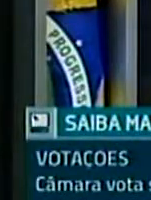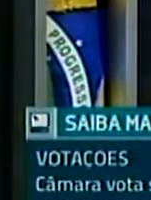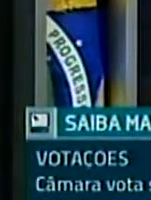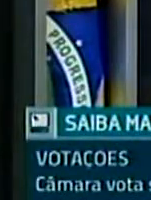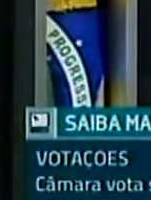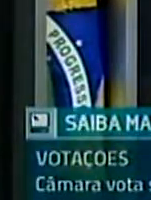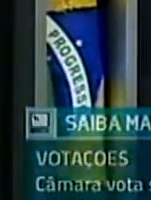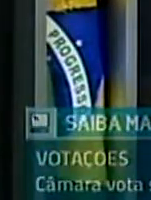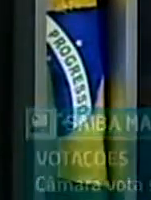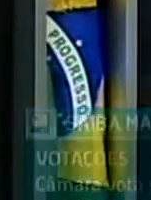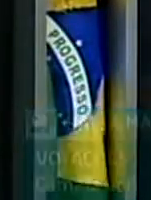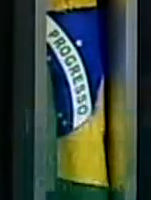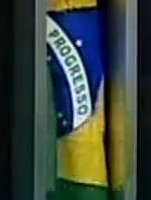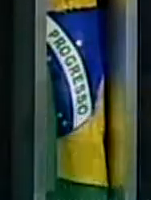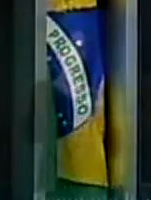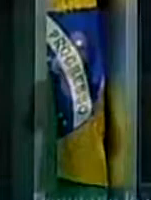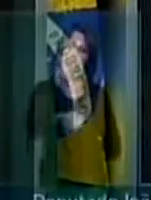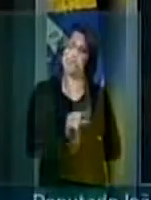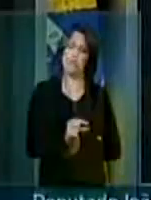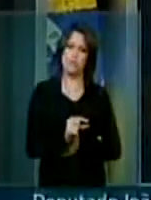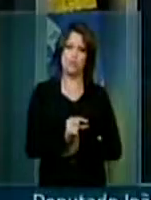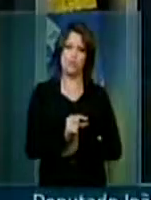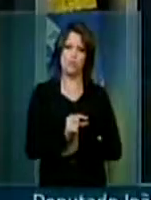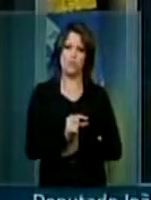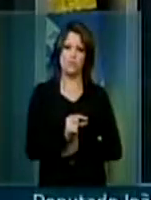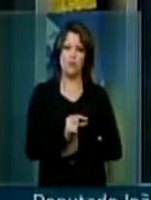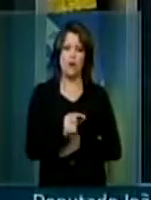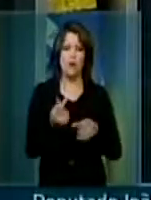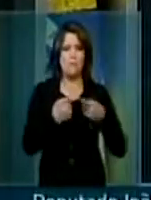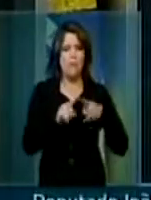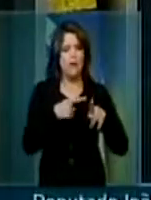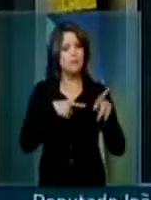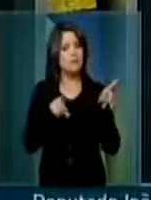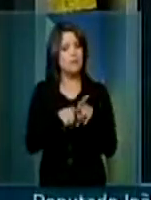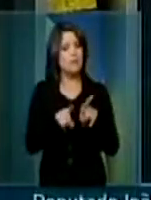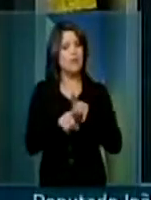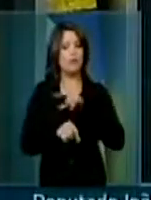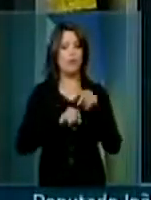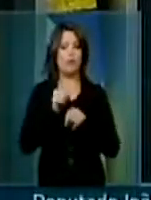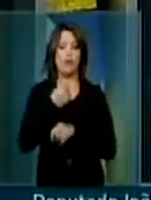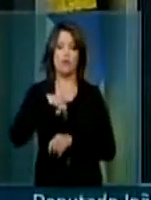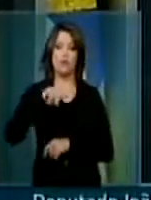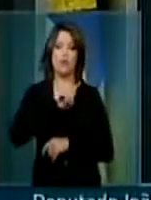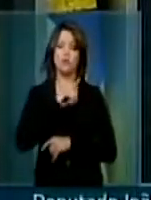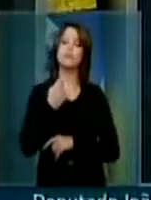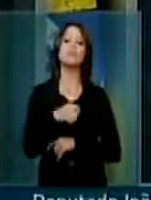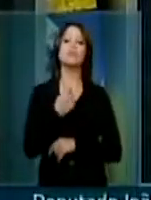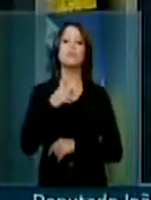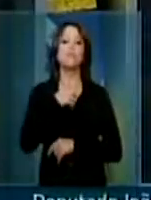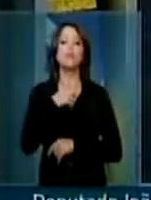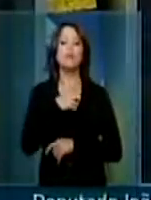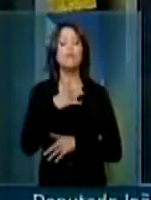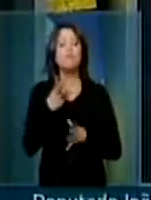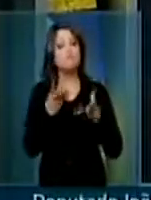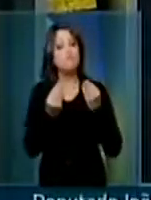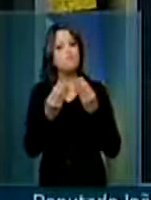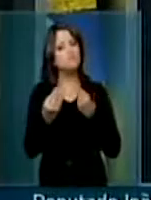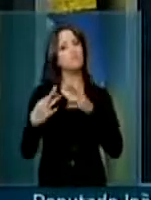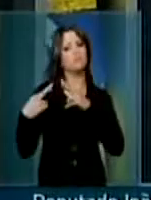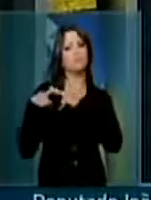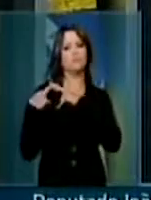impacto menor no Brasil, e consequentemente nós temos que ter